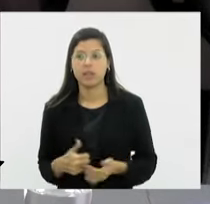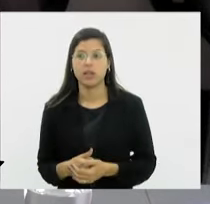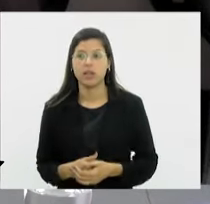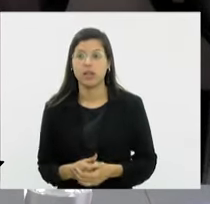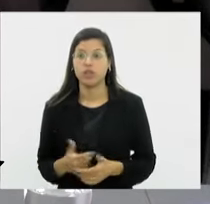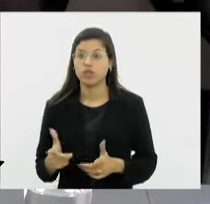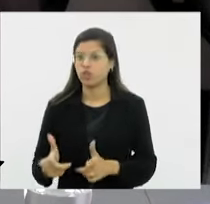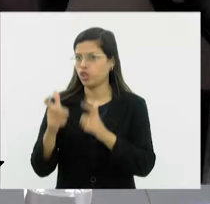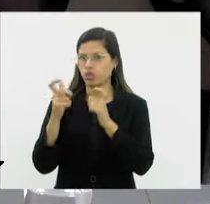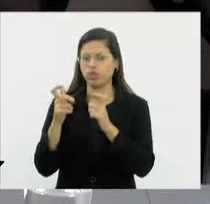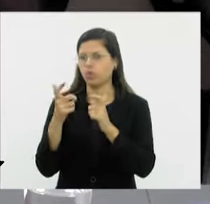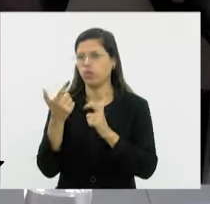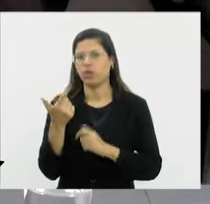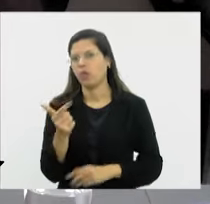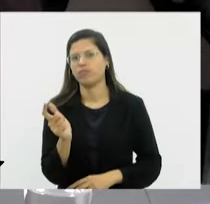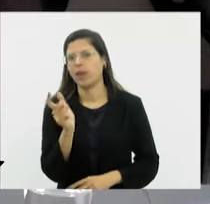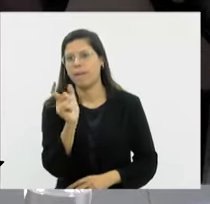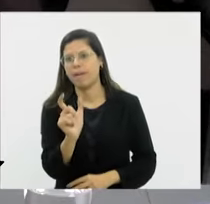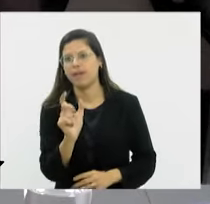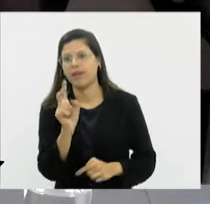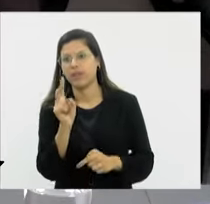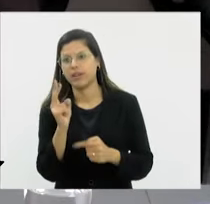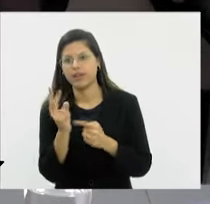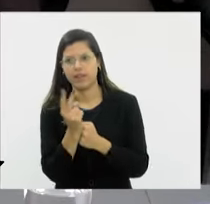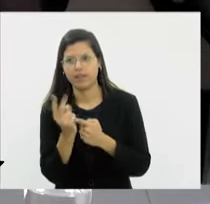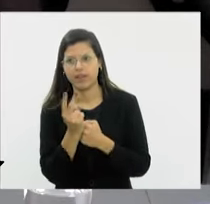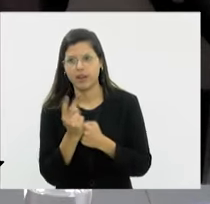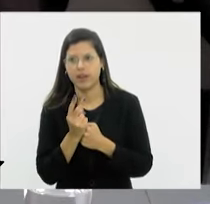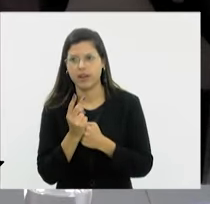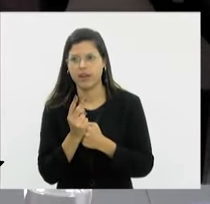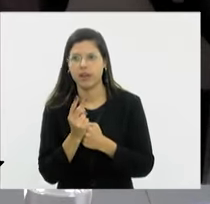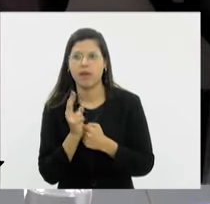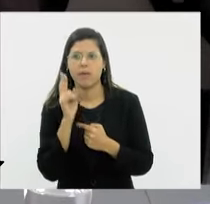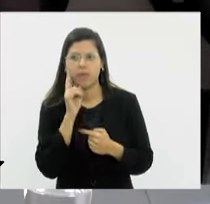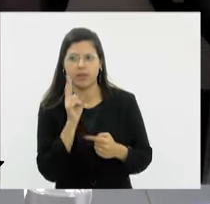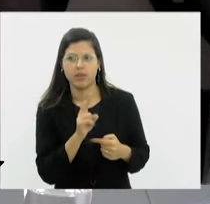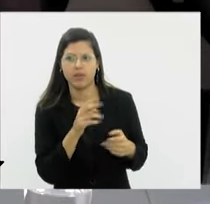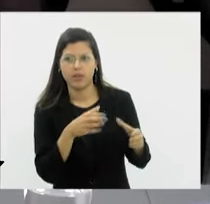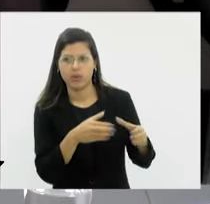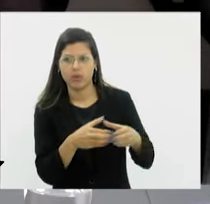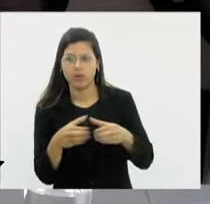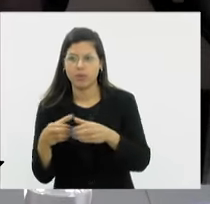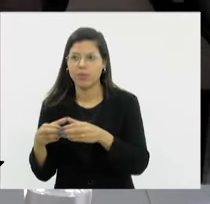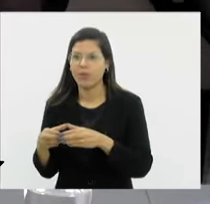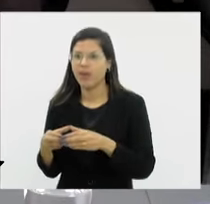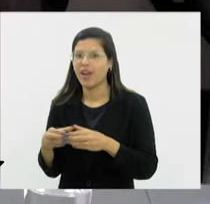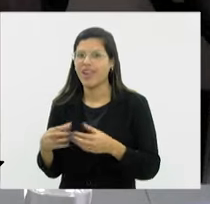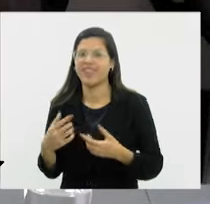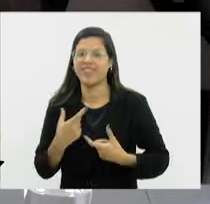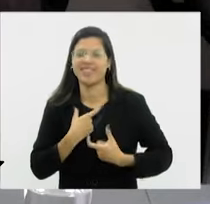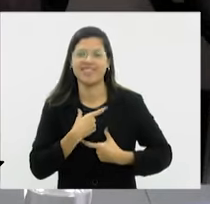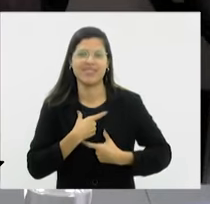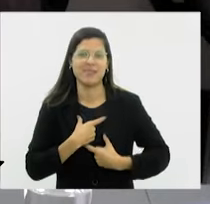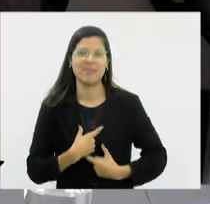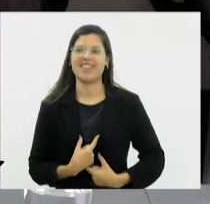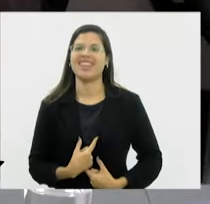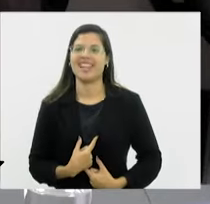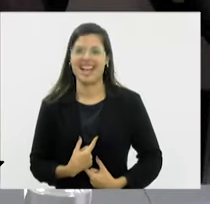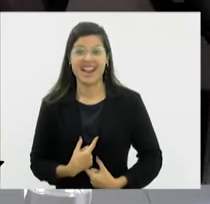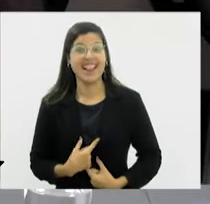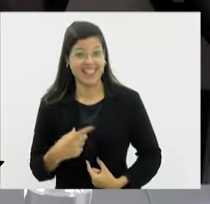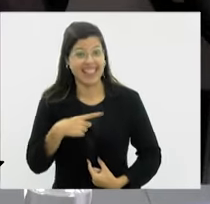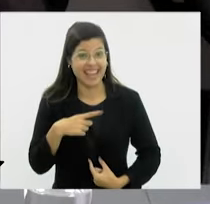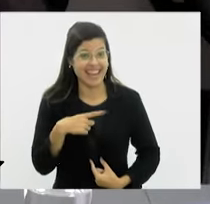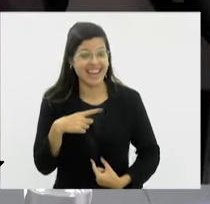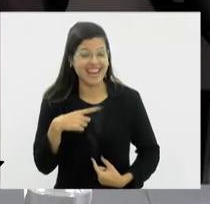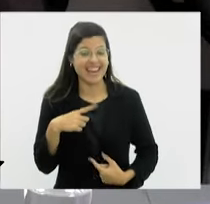tiro, não tem defesa. Mas os clubes, eu vi aqui diversos clubes. Não tem, trouxe a minha medalha, inclusive, fui medalista. Sim, não, mas tem tiro de defesa. Eu